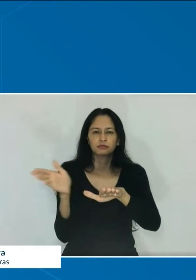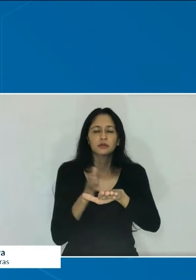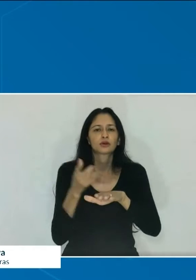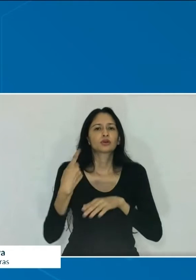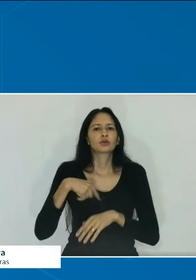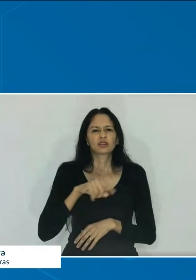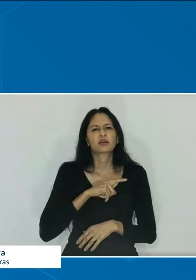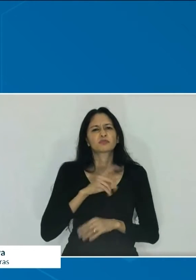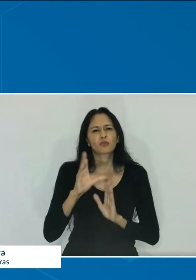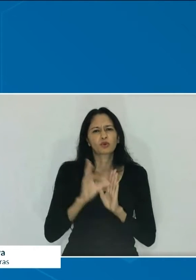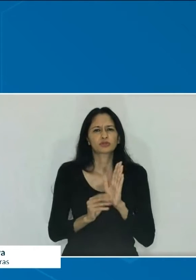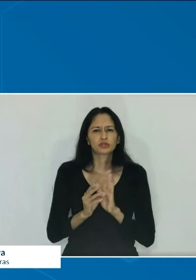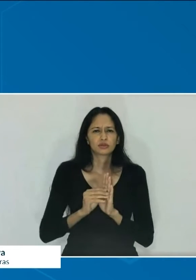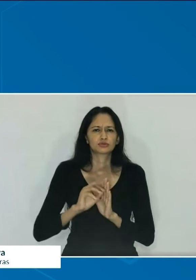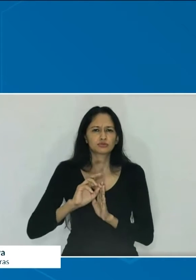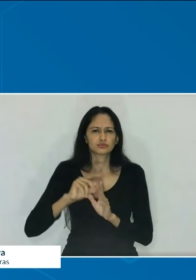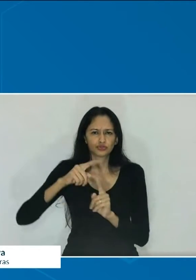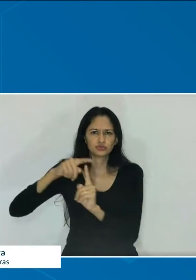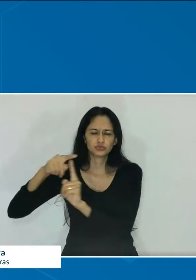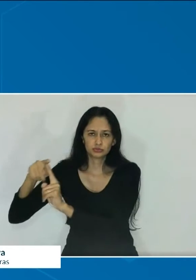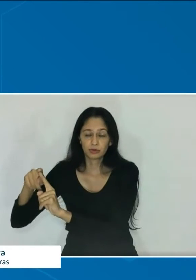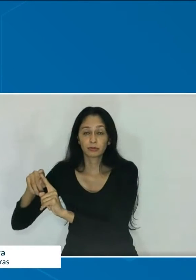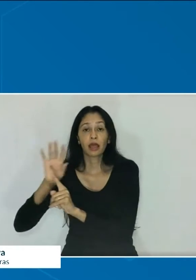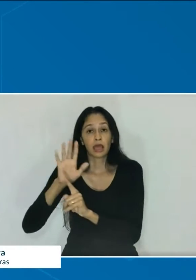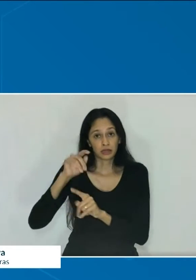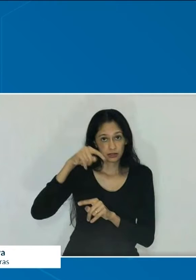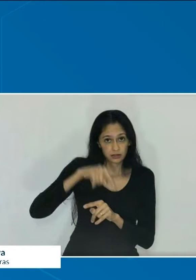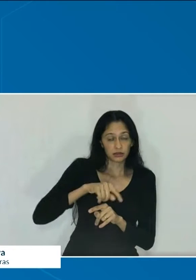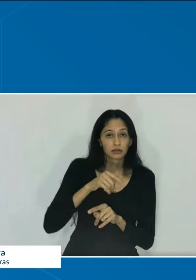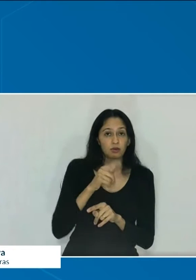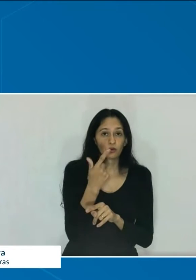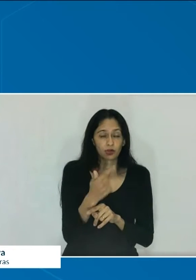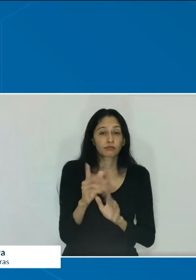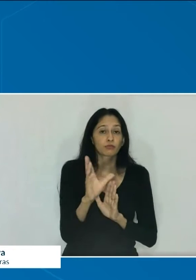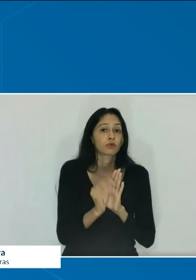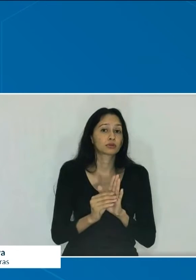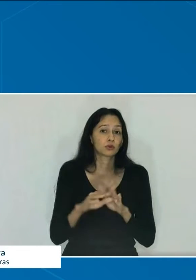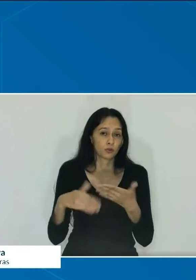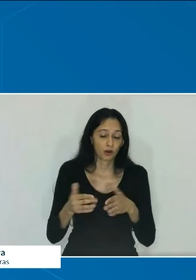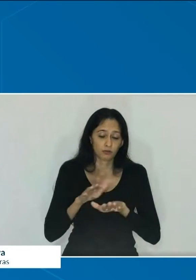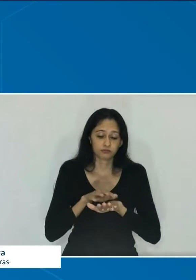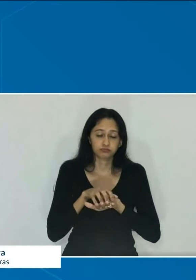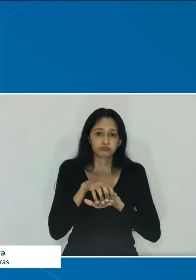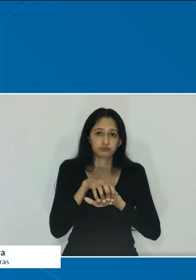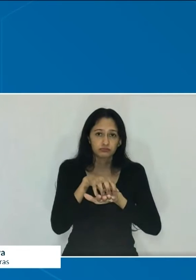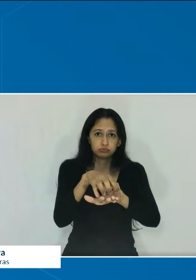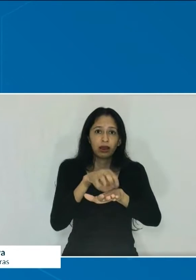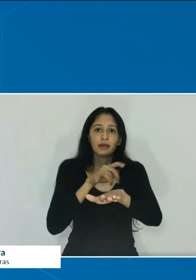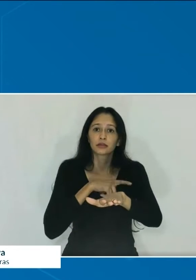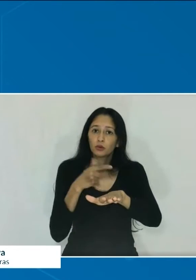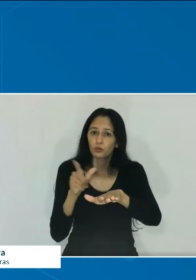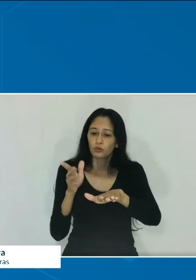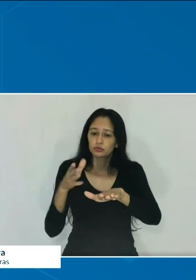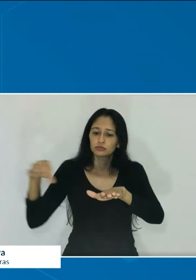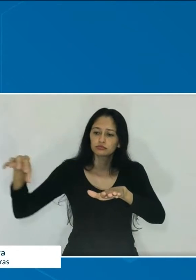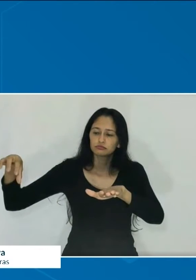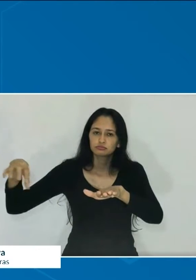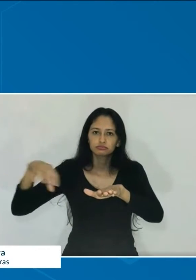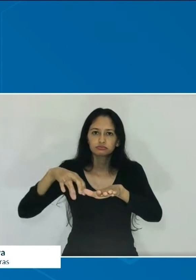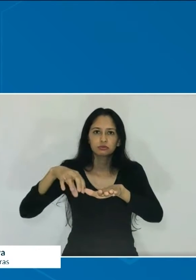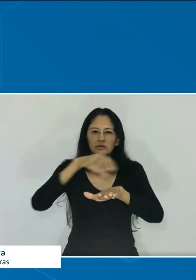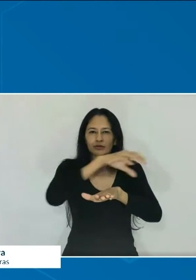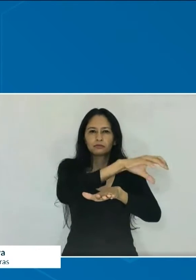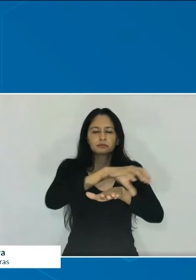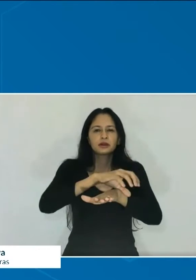troncal, que são esses grandes eixos que são alimentados por outras linhas que vêm dos bairros, tá? Que é o modelo